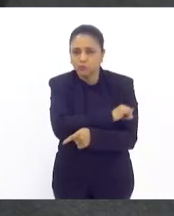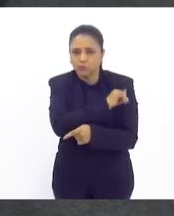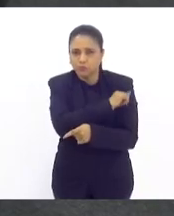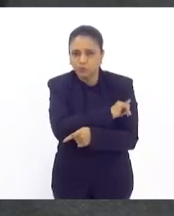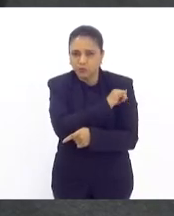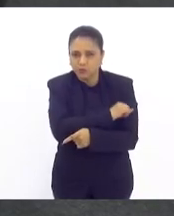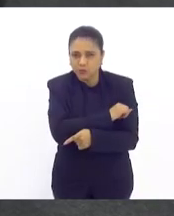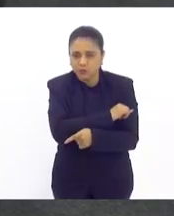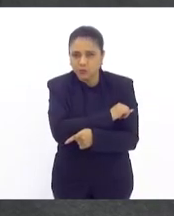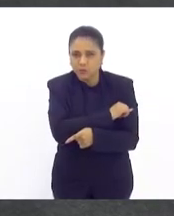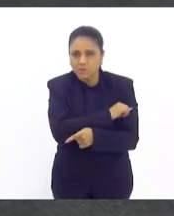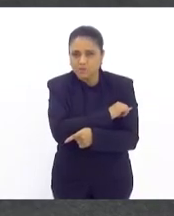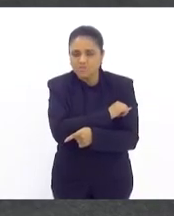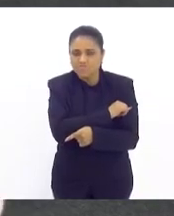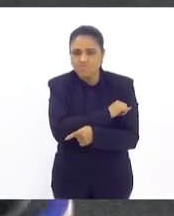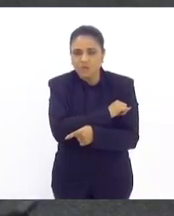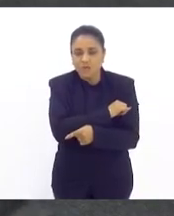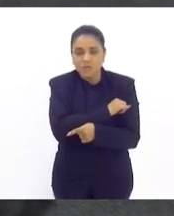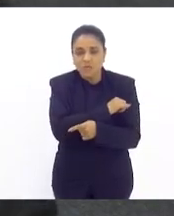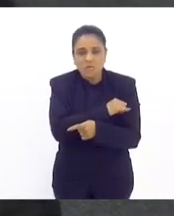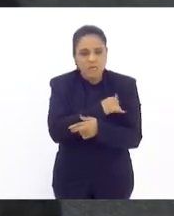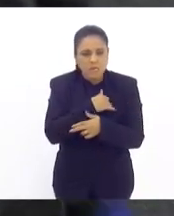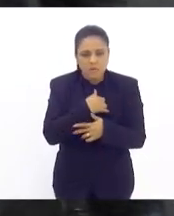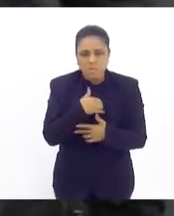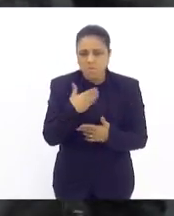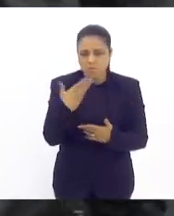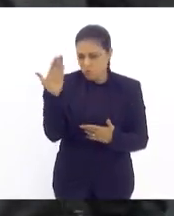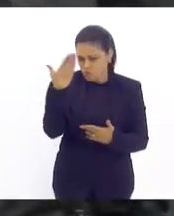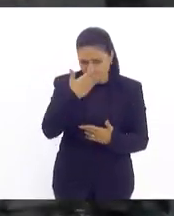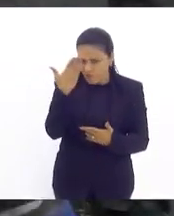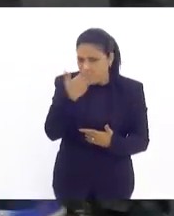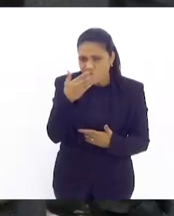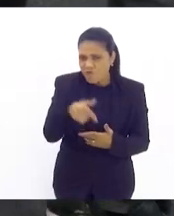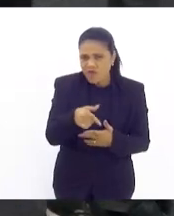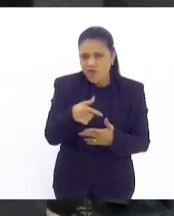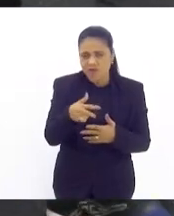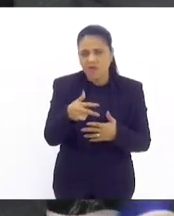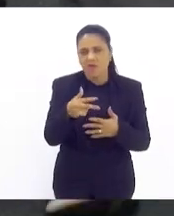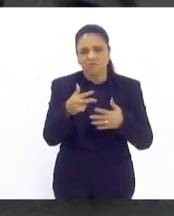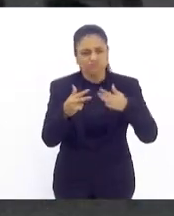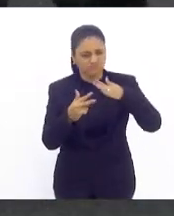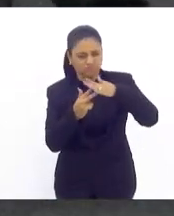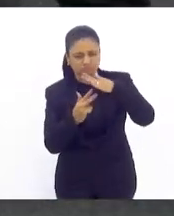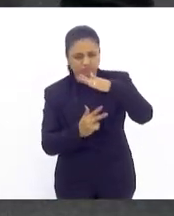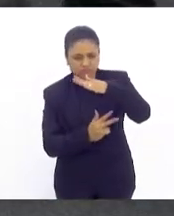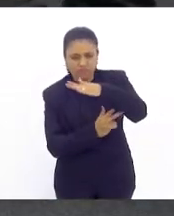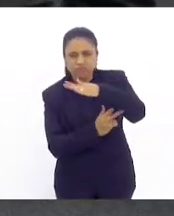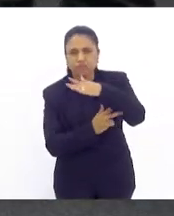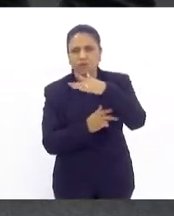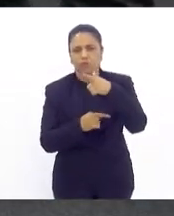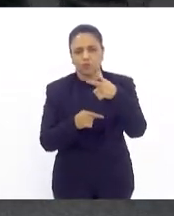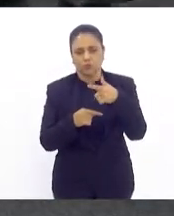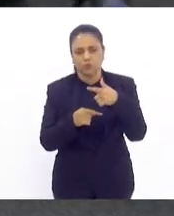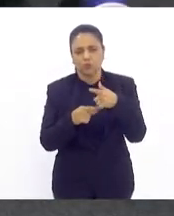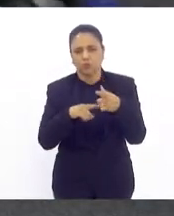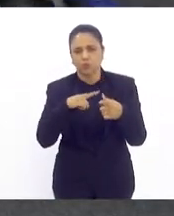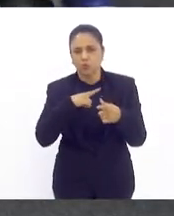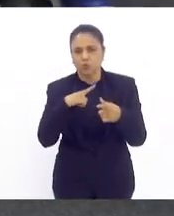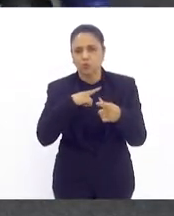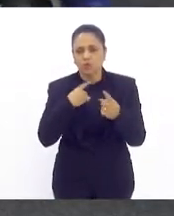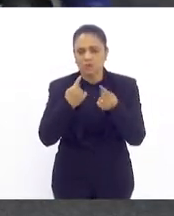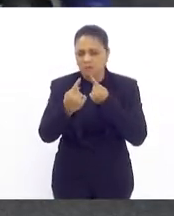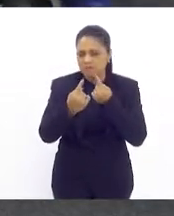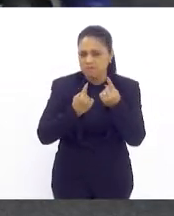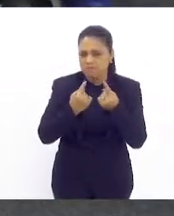e não nos depararmos embaixo das marquises dos viadutos nas